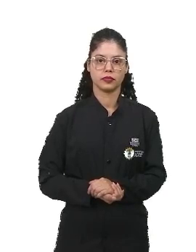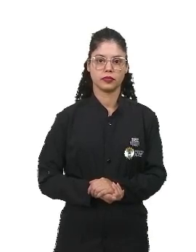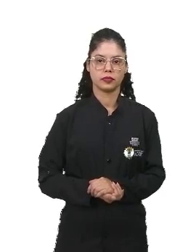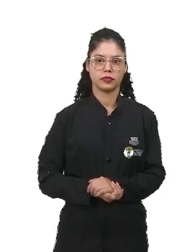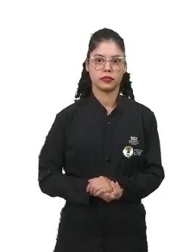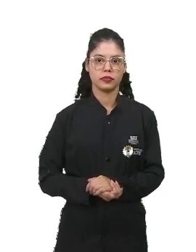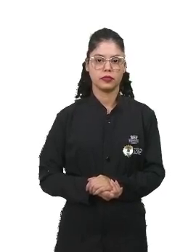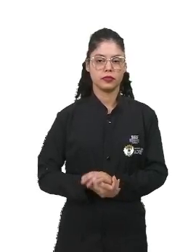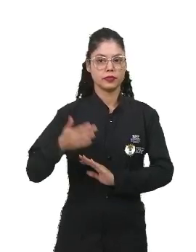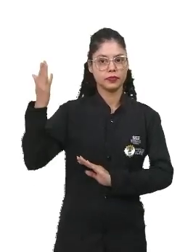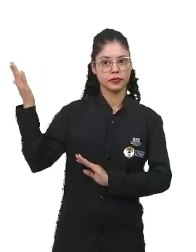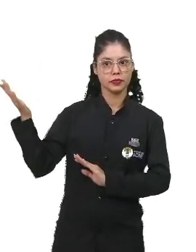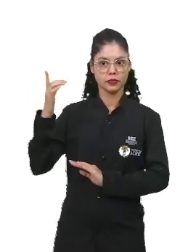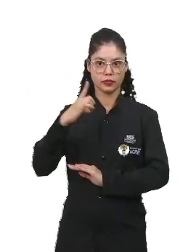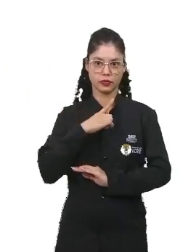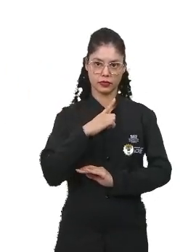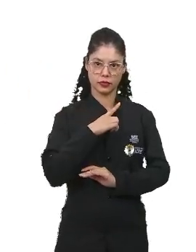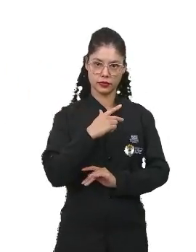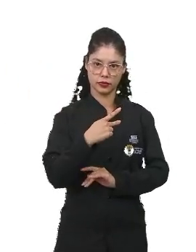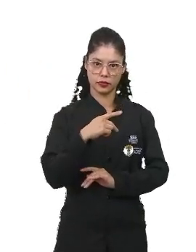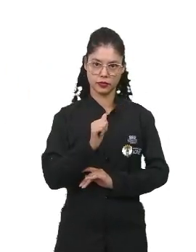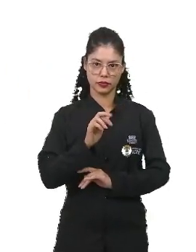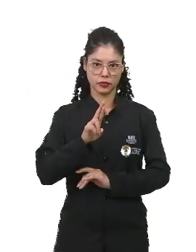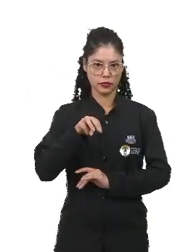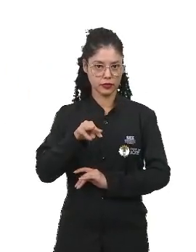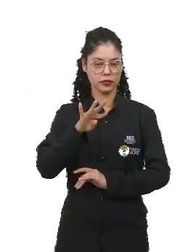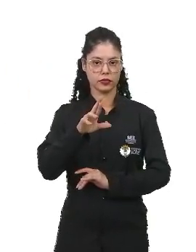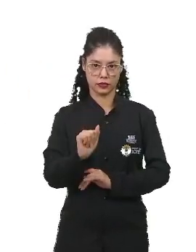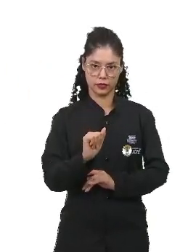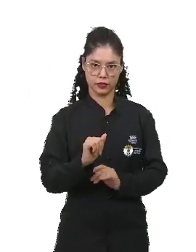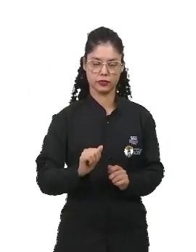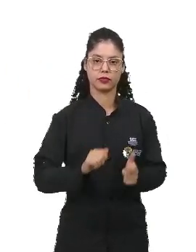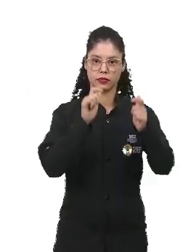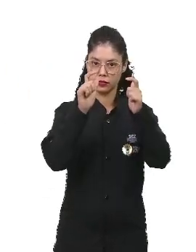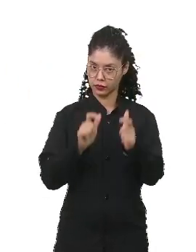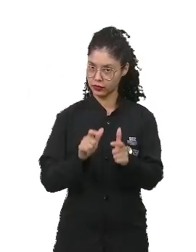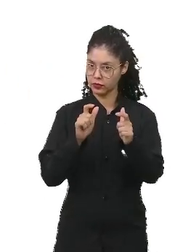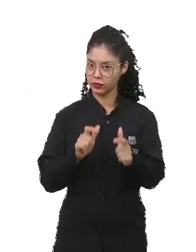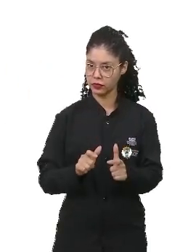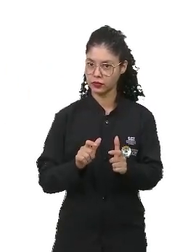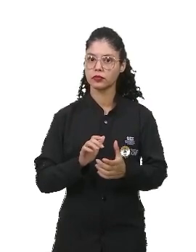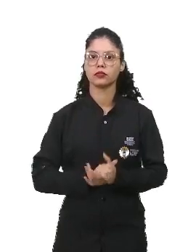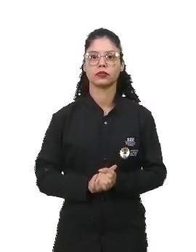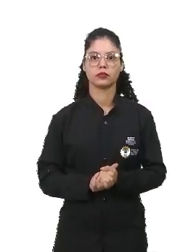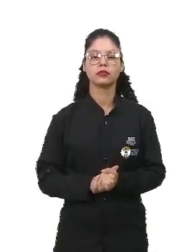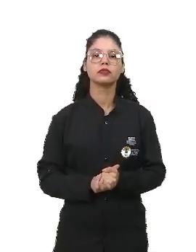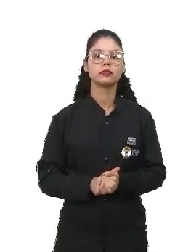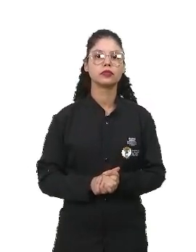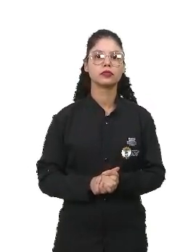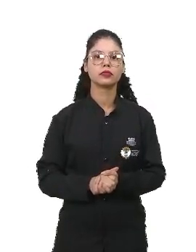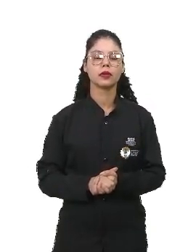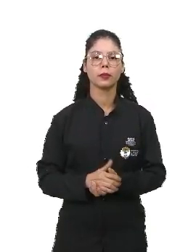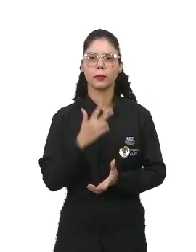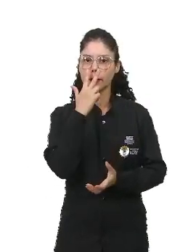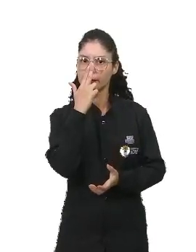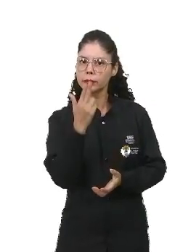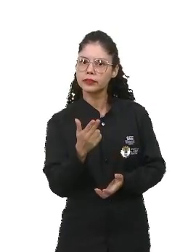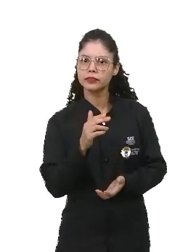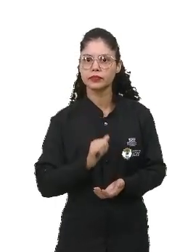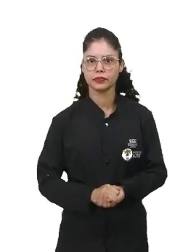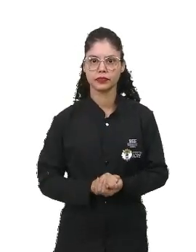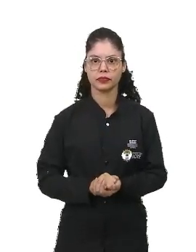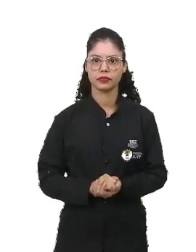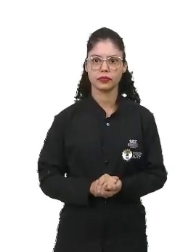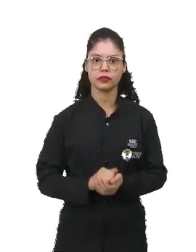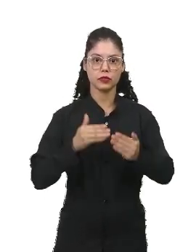Aqui eu tenho uma equação paramétrica da reta no espaço. Ela é muito parecida com a equação paramétrica